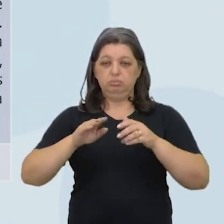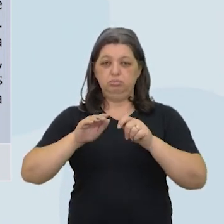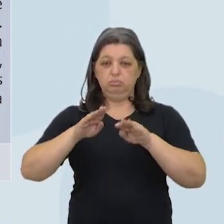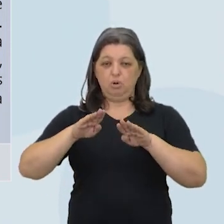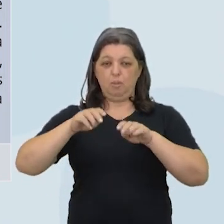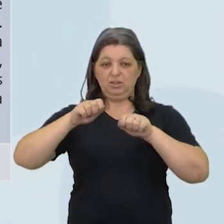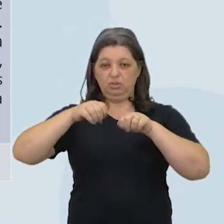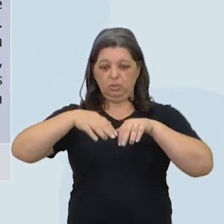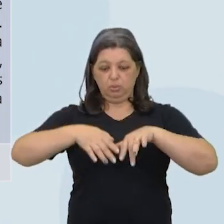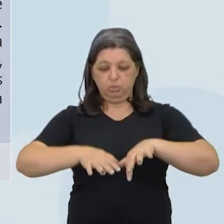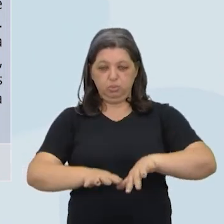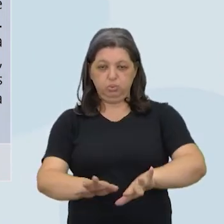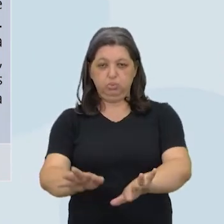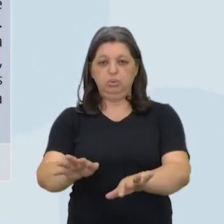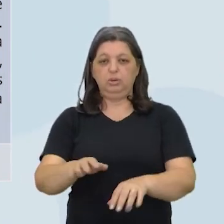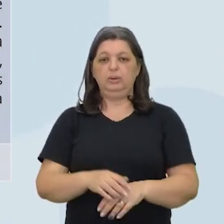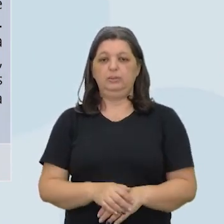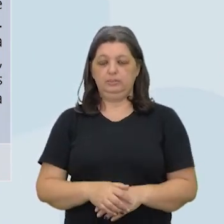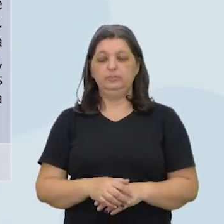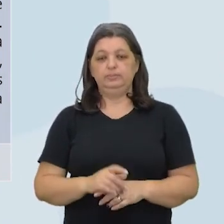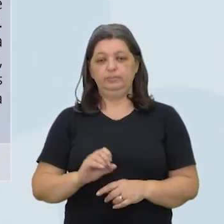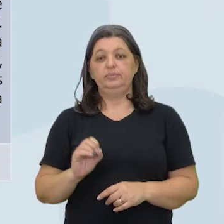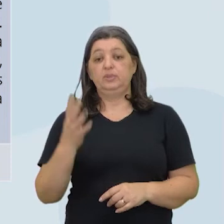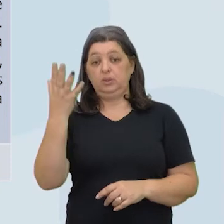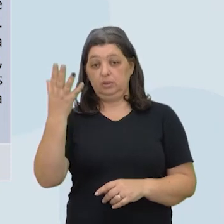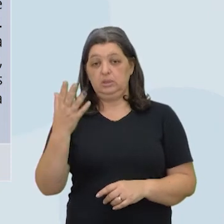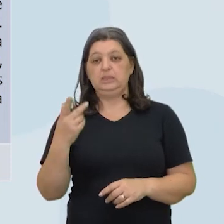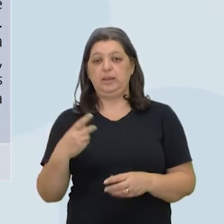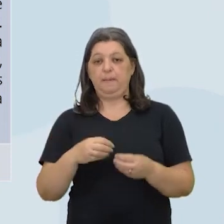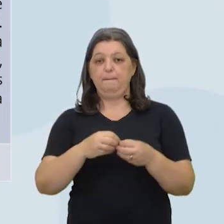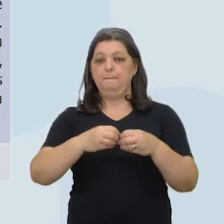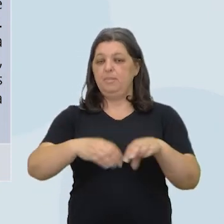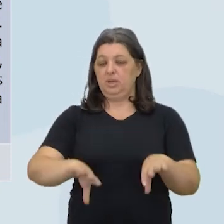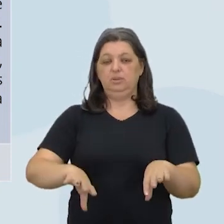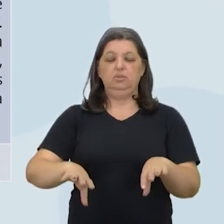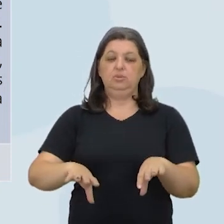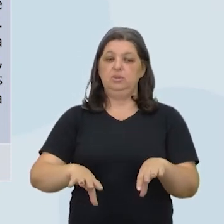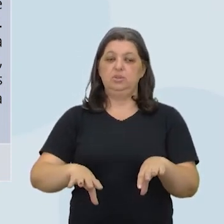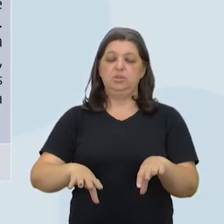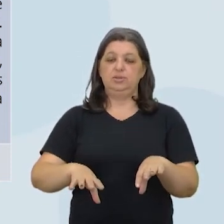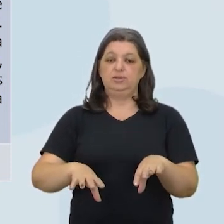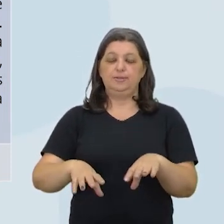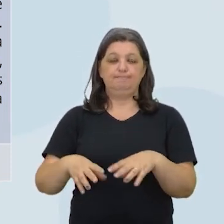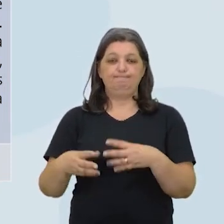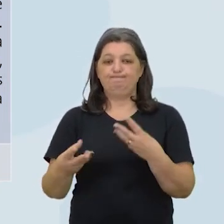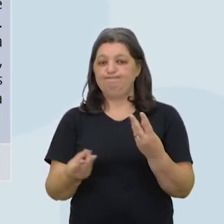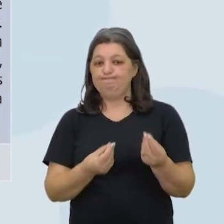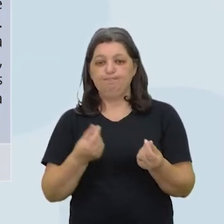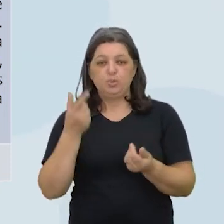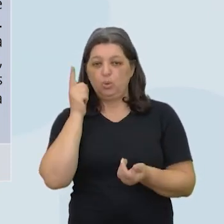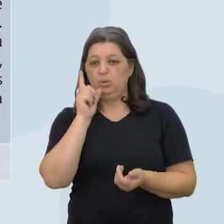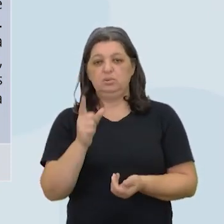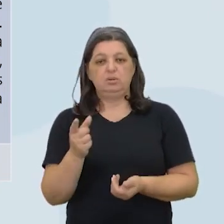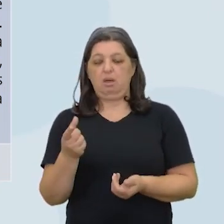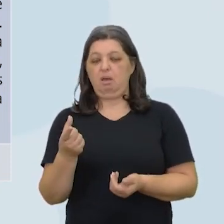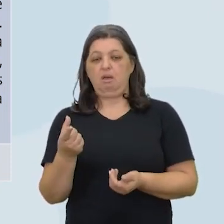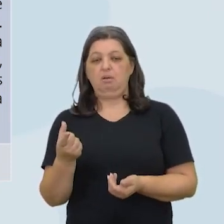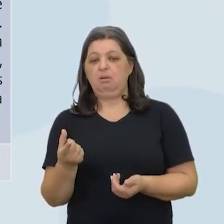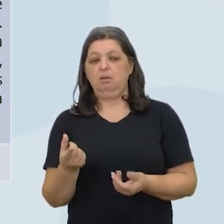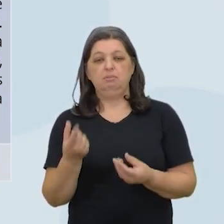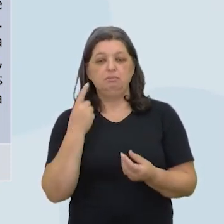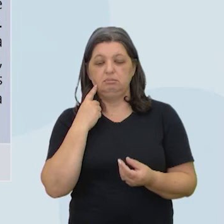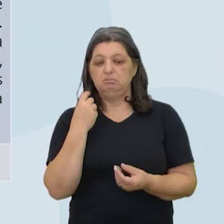que vai ter dentro da reportagem. Tragédia em Brumadinho causa prejuízos incalculáveis. O lead. No dia 5 de